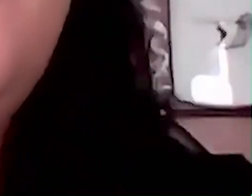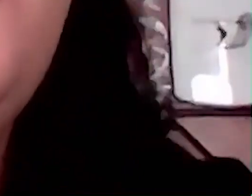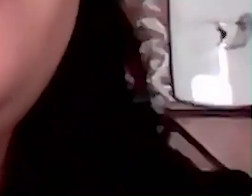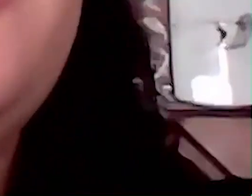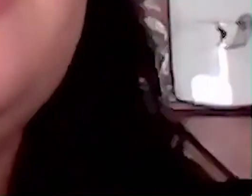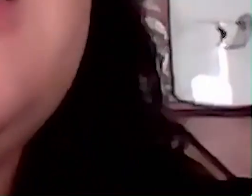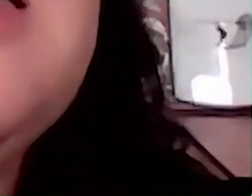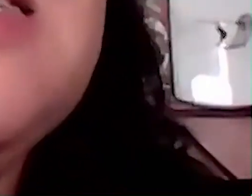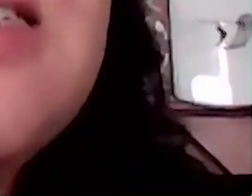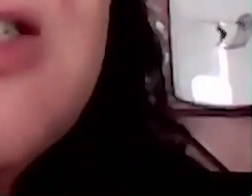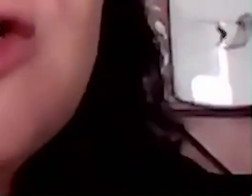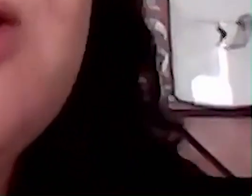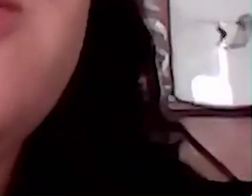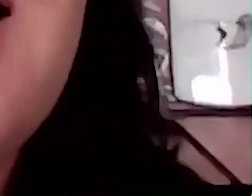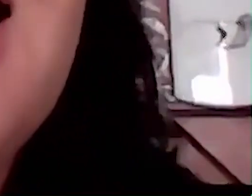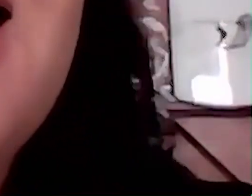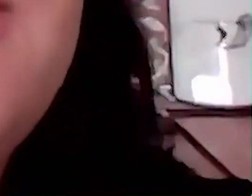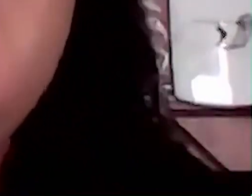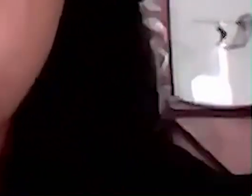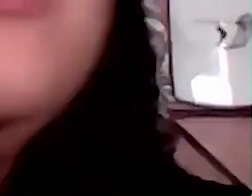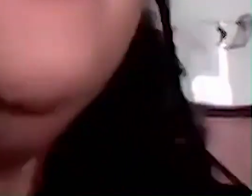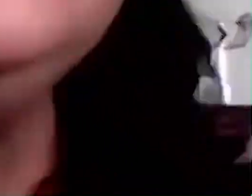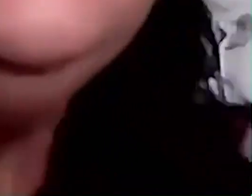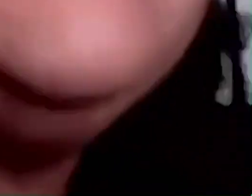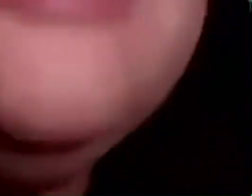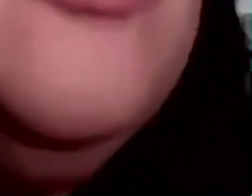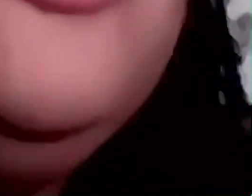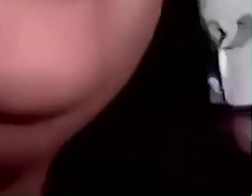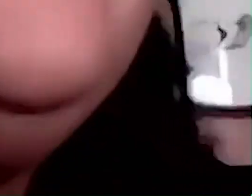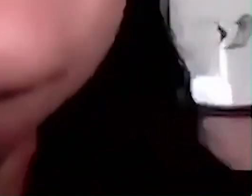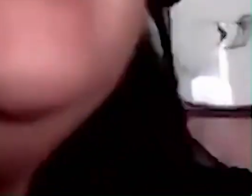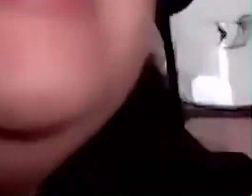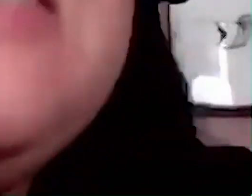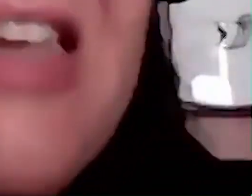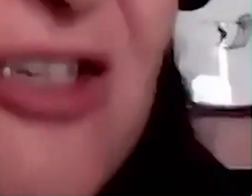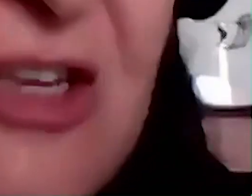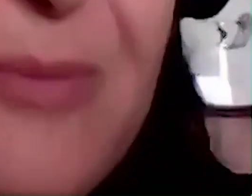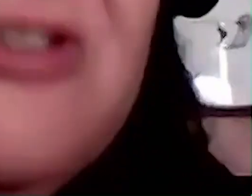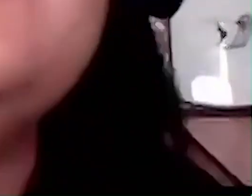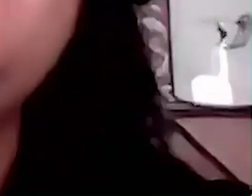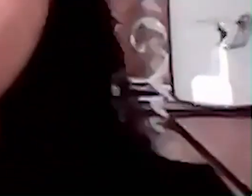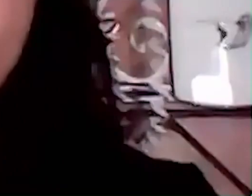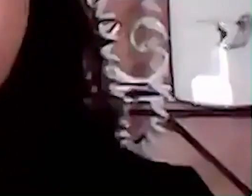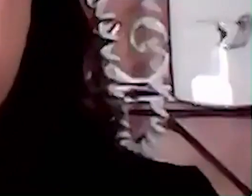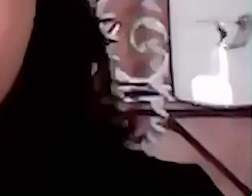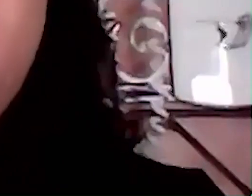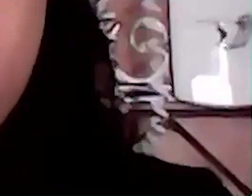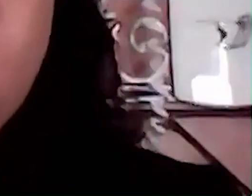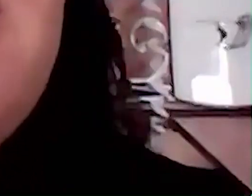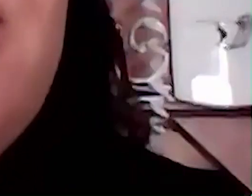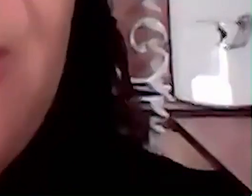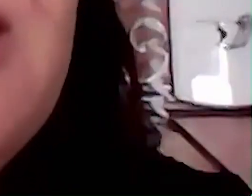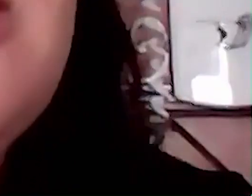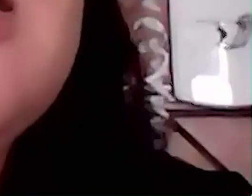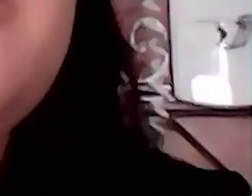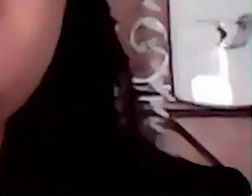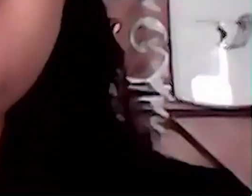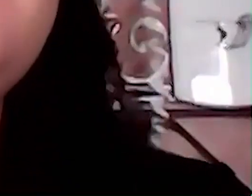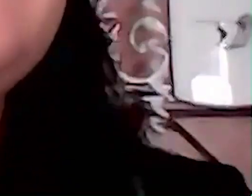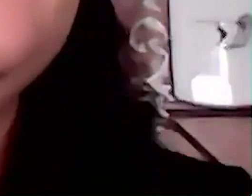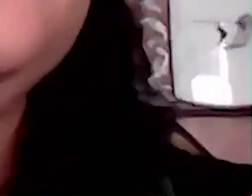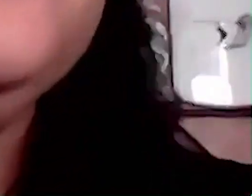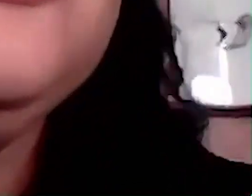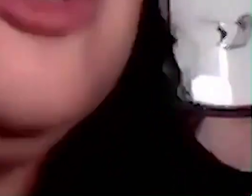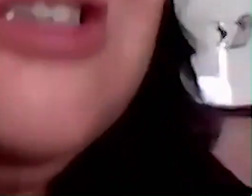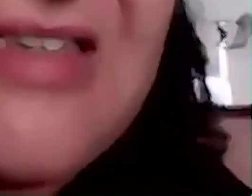televisão, o repórter insiste em falar e o que você deseja depois disso? E a pessoa invariavelmente responde: